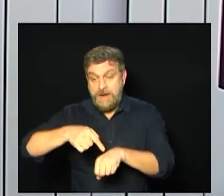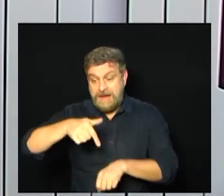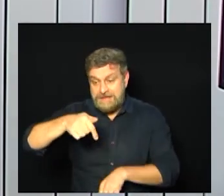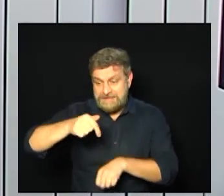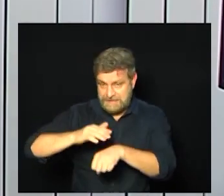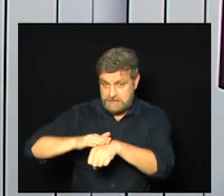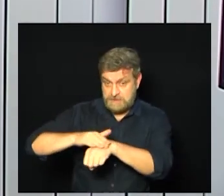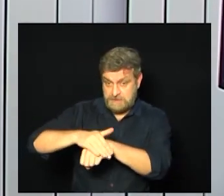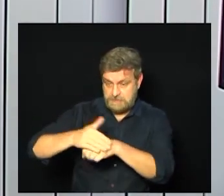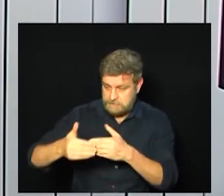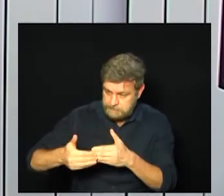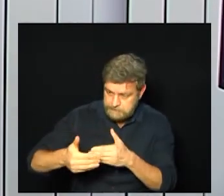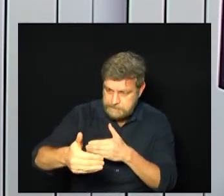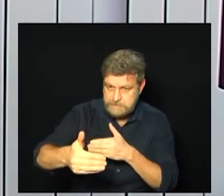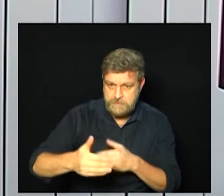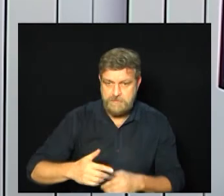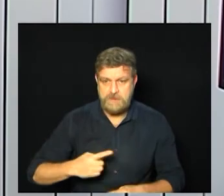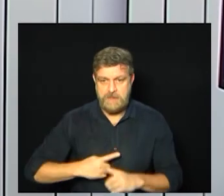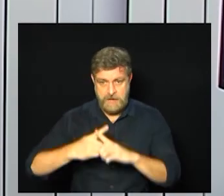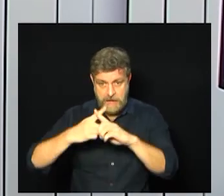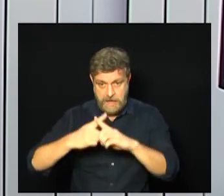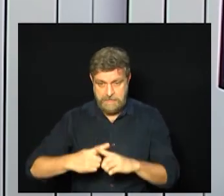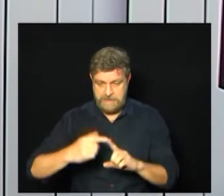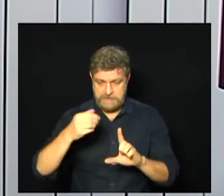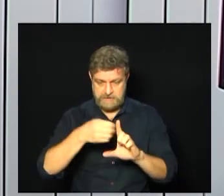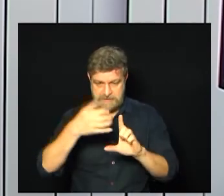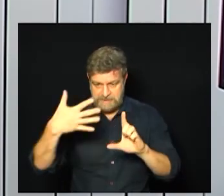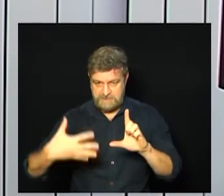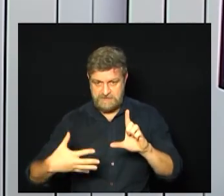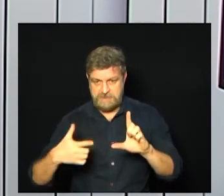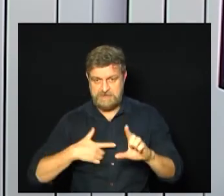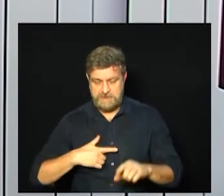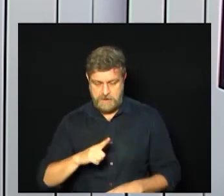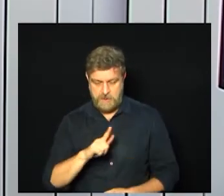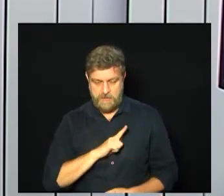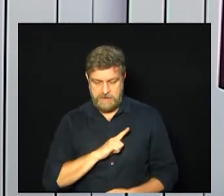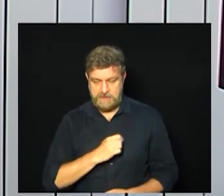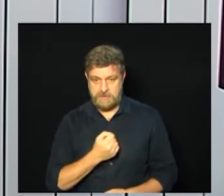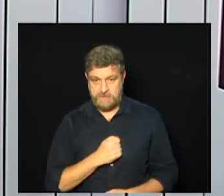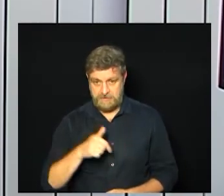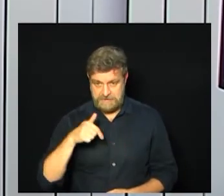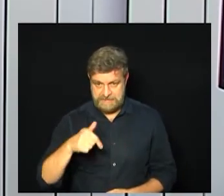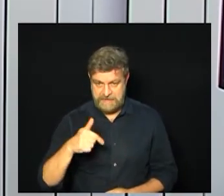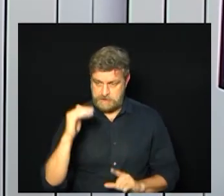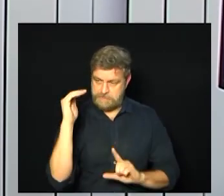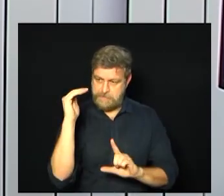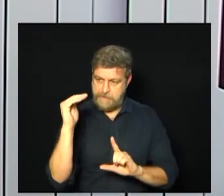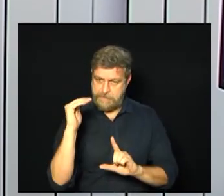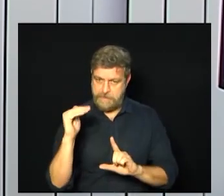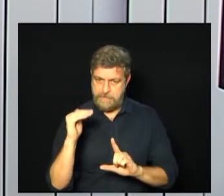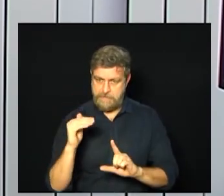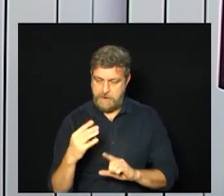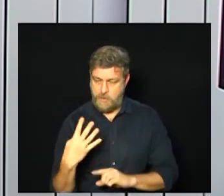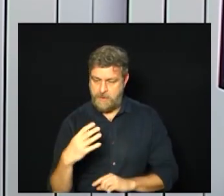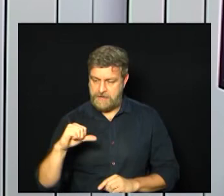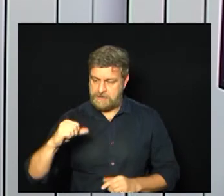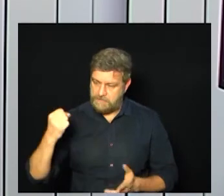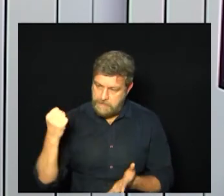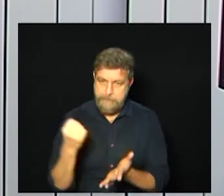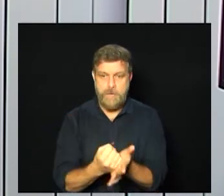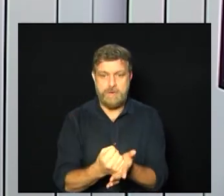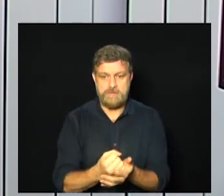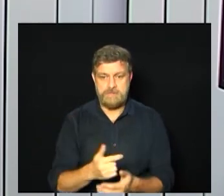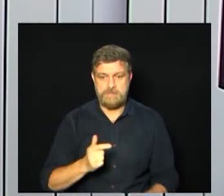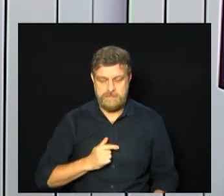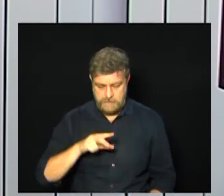horas da noite. Tabela de classificação está assim, hein? Guarani na 7ª colocação com 49 pontos e